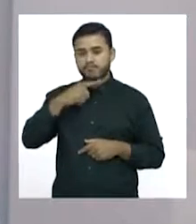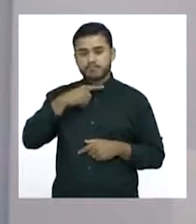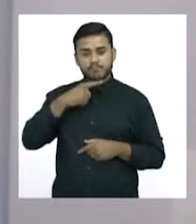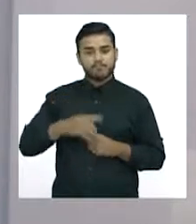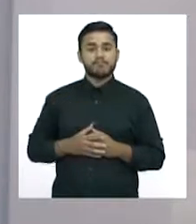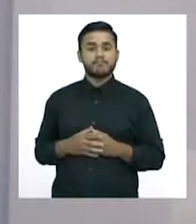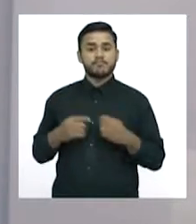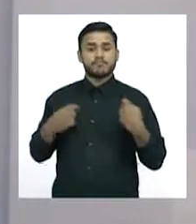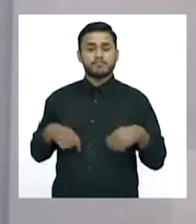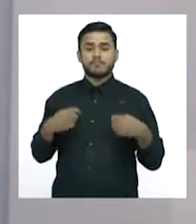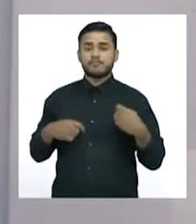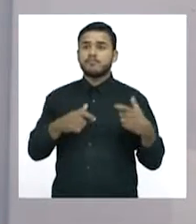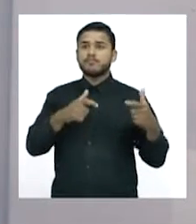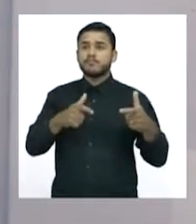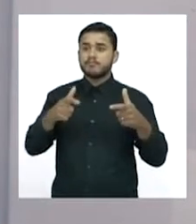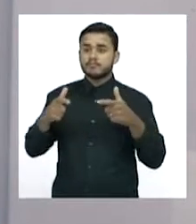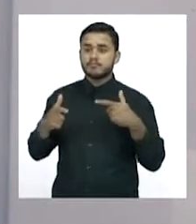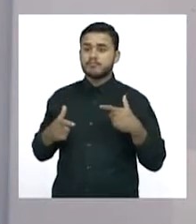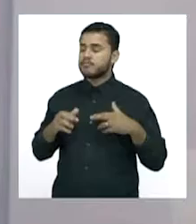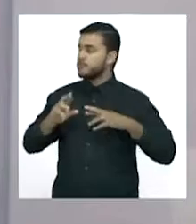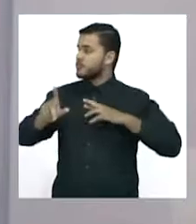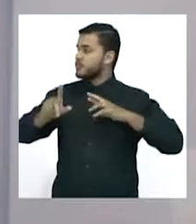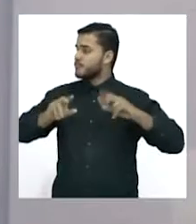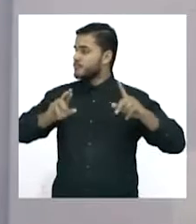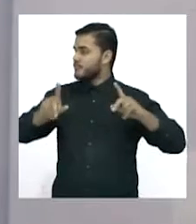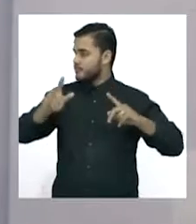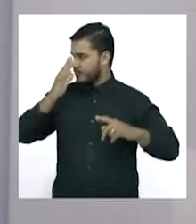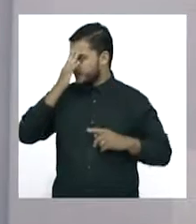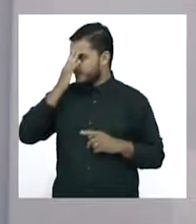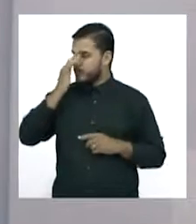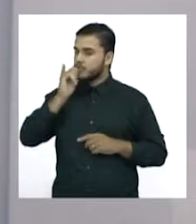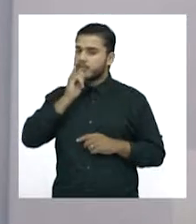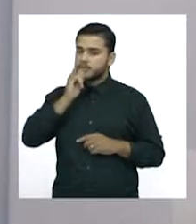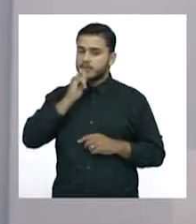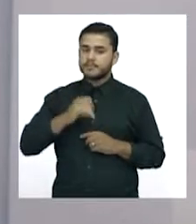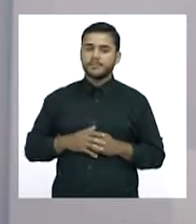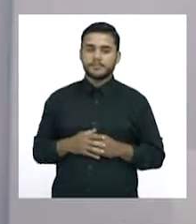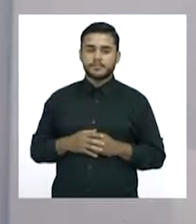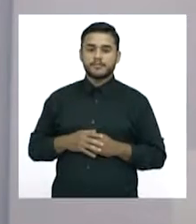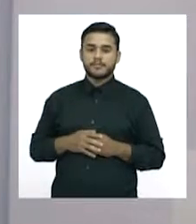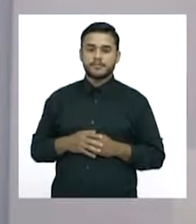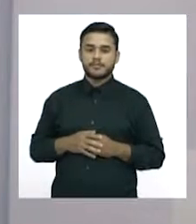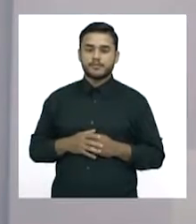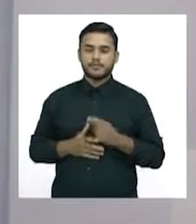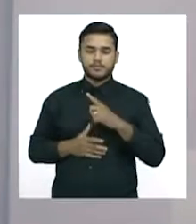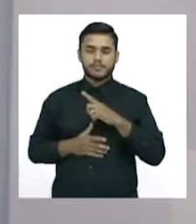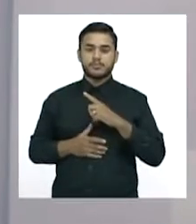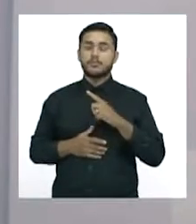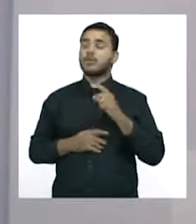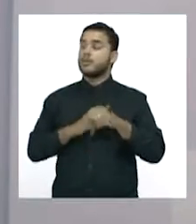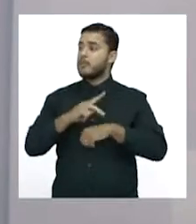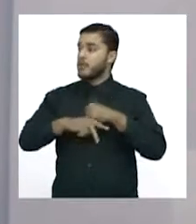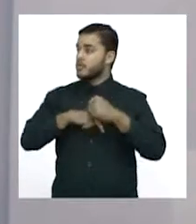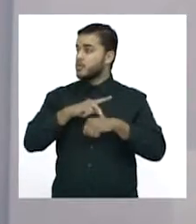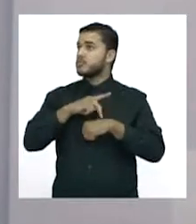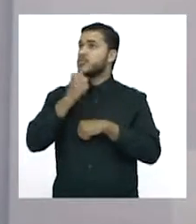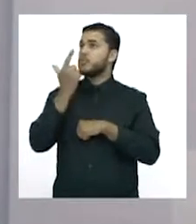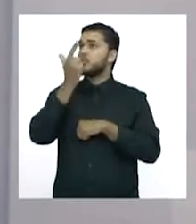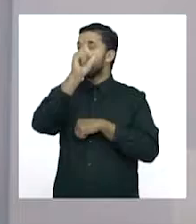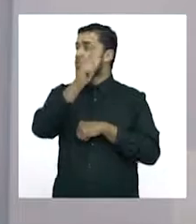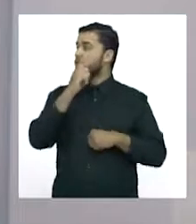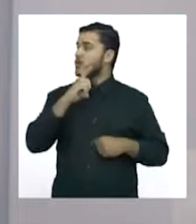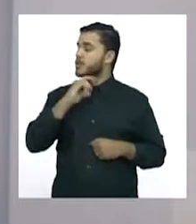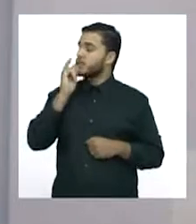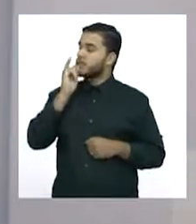que se inspirar em locais que fazem outras estratégias. Então, locais de primeiro mundo, existe uma posse responsável realmente